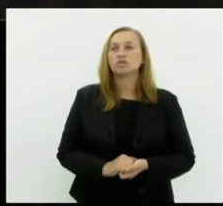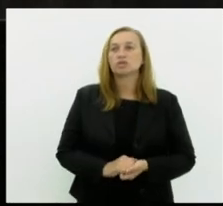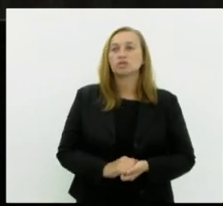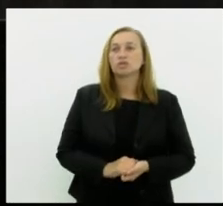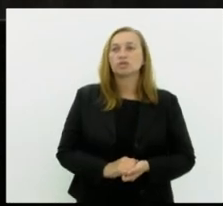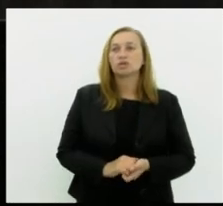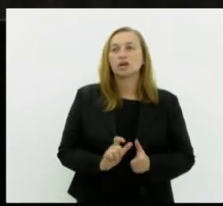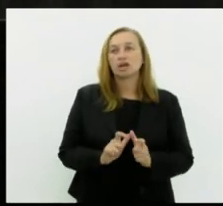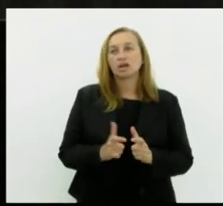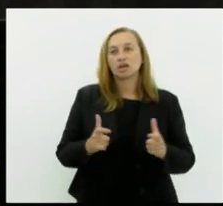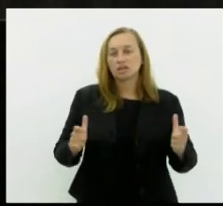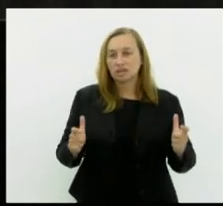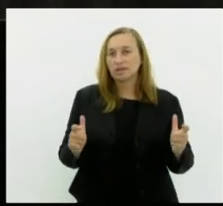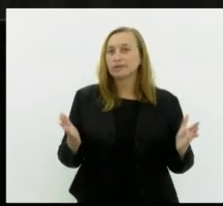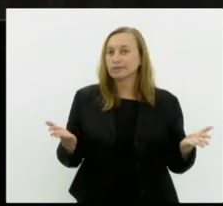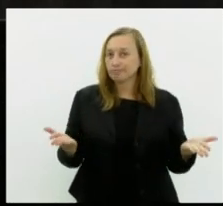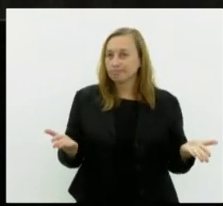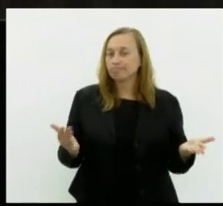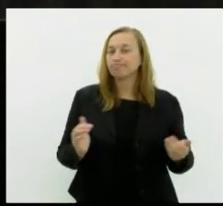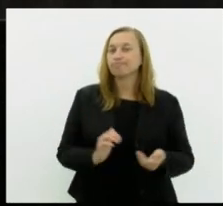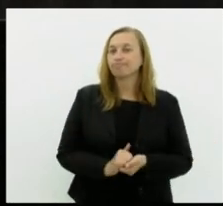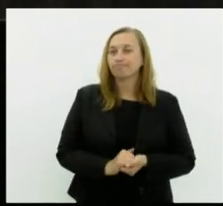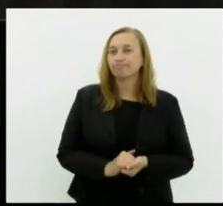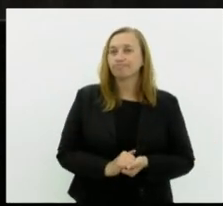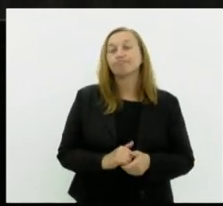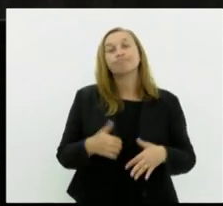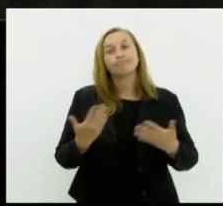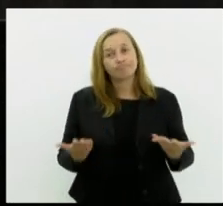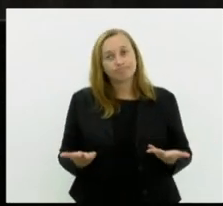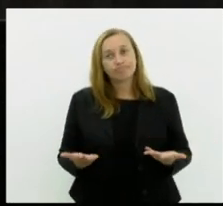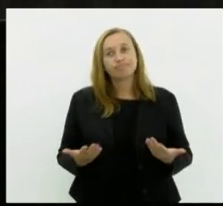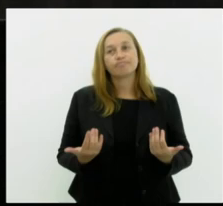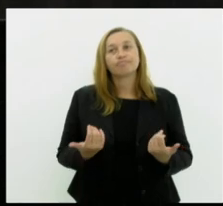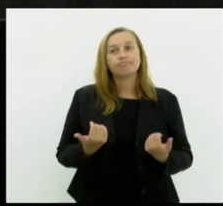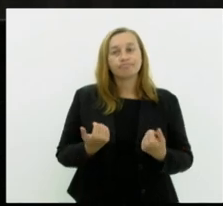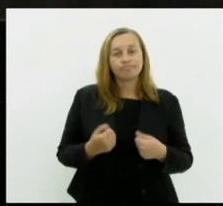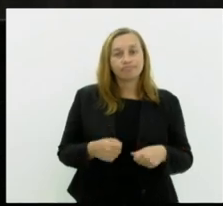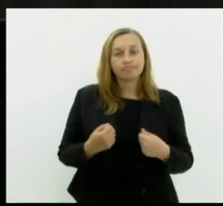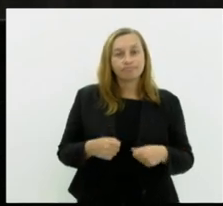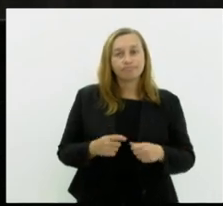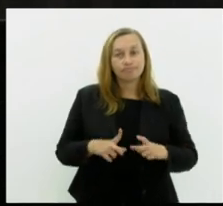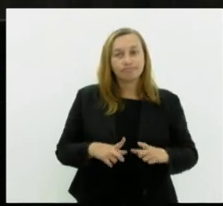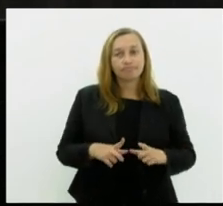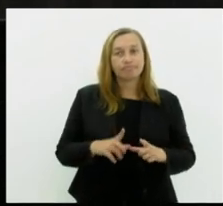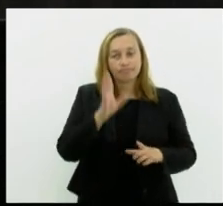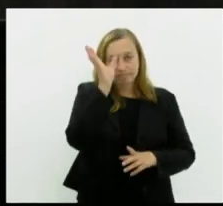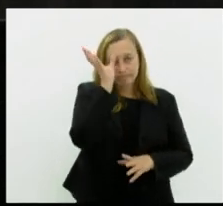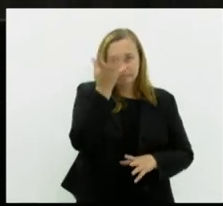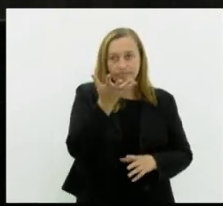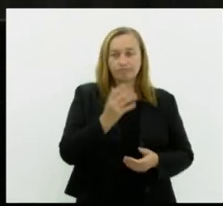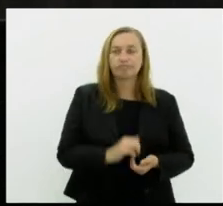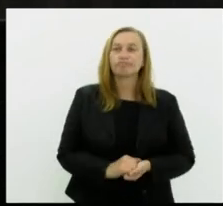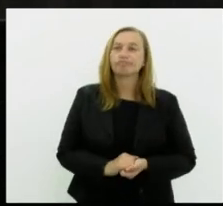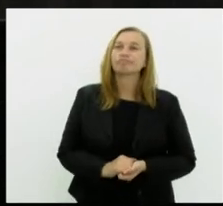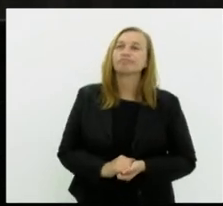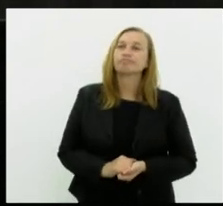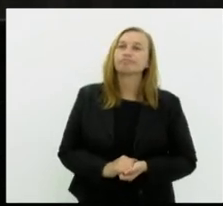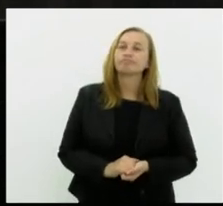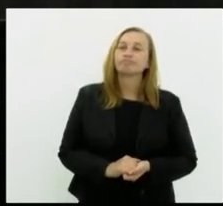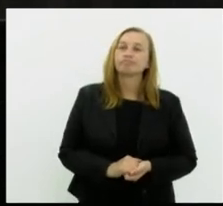o tamanho desse montante. Né? Então, isso também tem que ser expurgado. Né? Então, expurga a